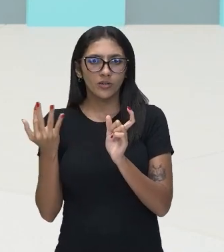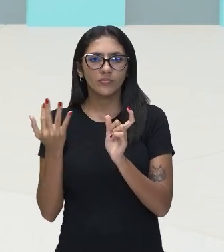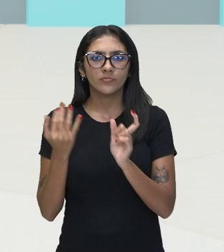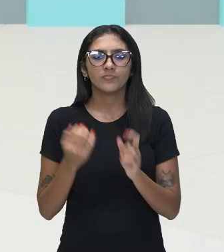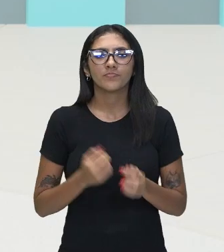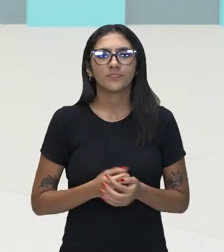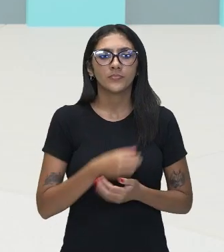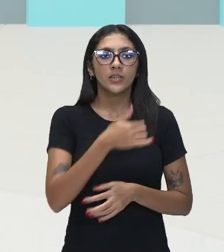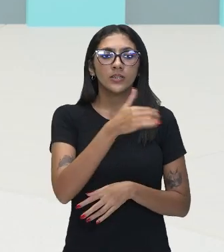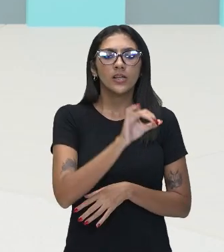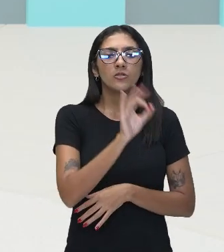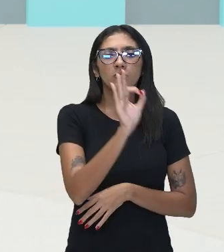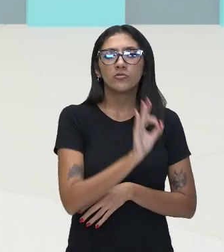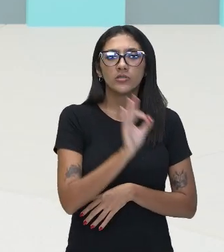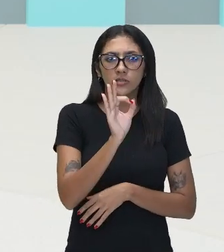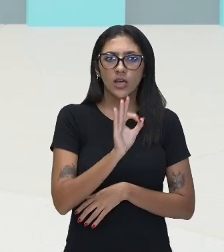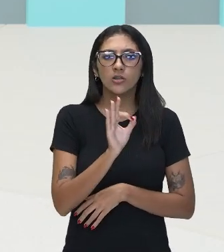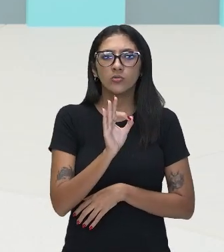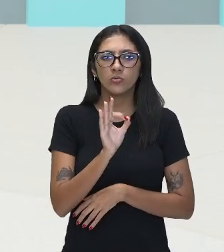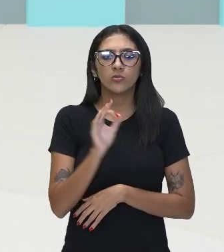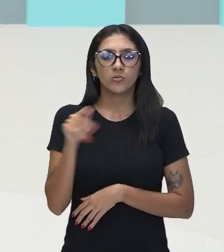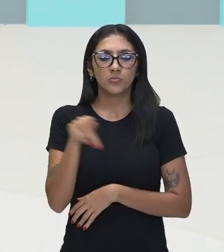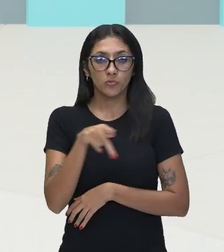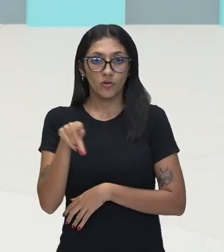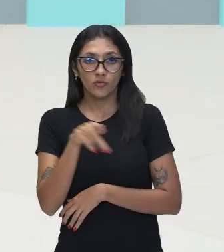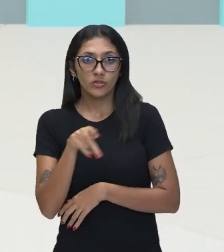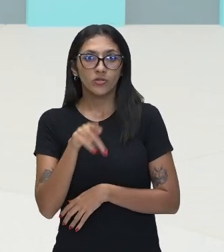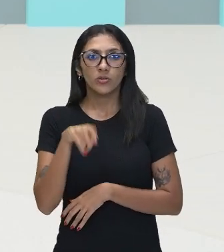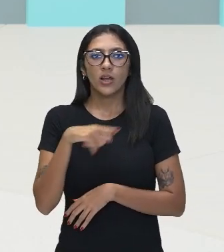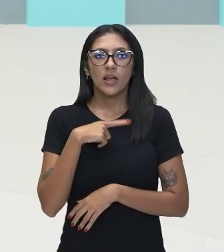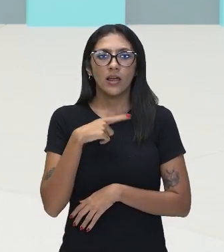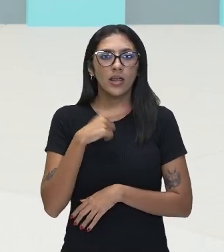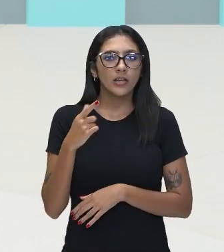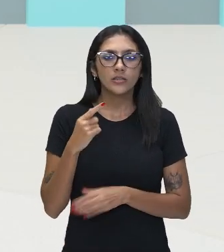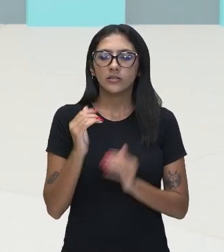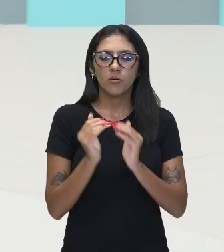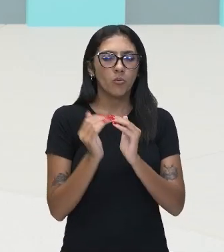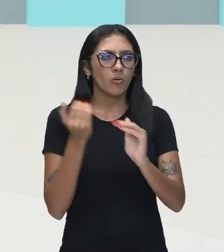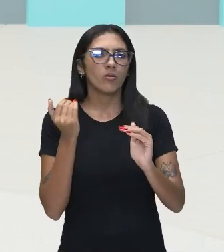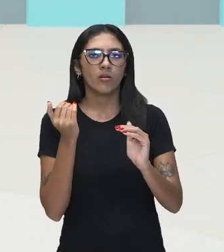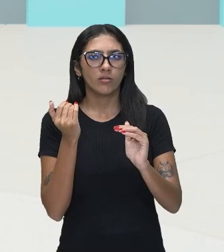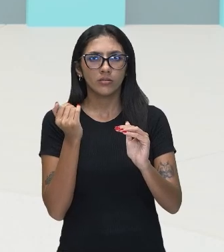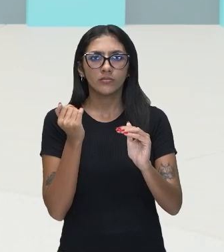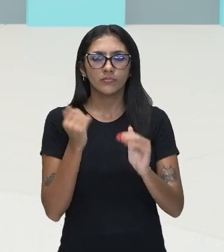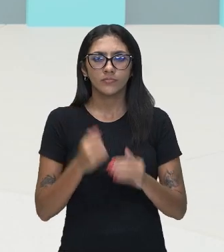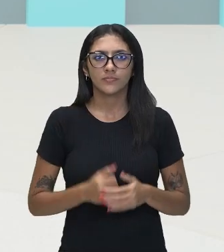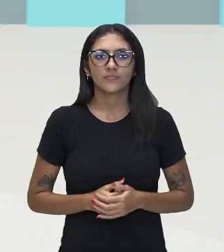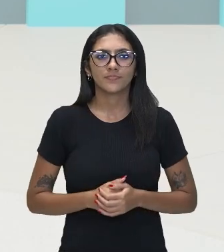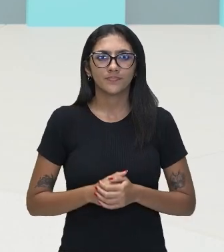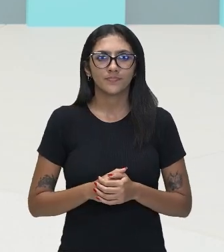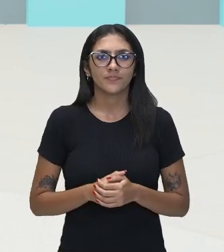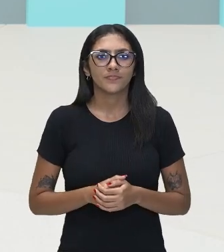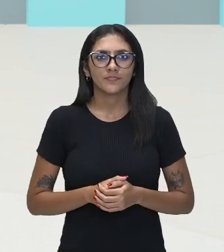dos professores desaprovam as medidas. Muito bem. Outro